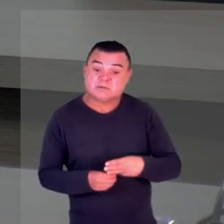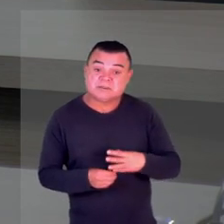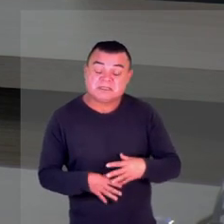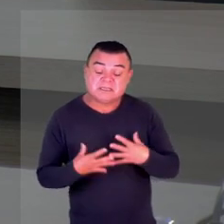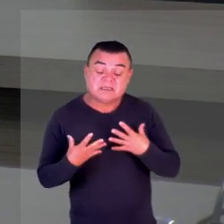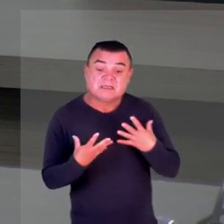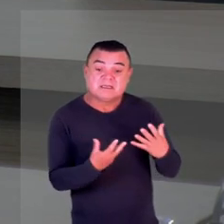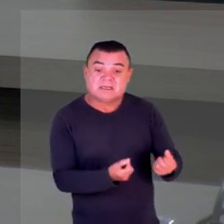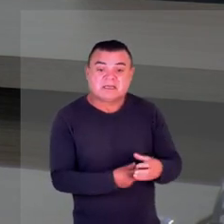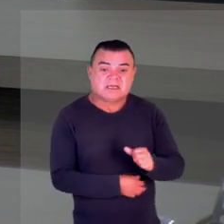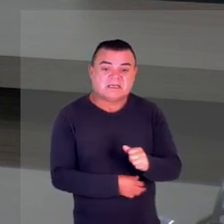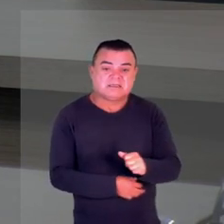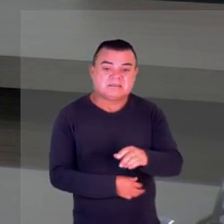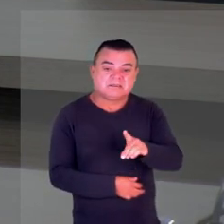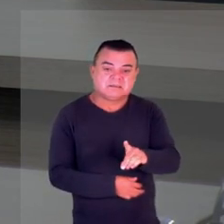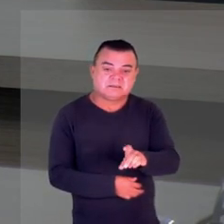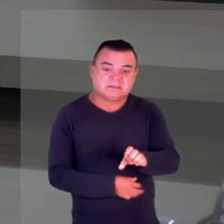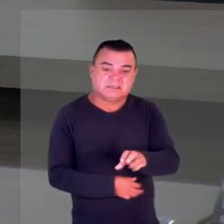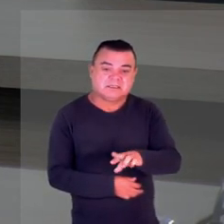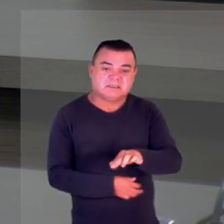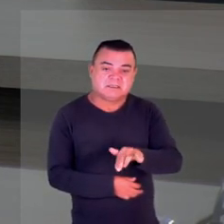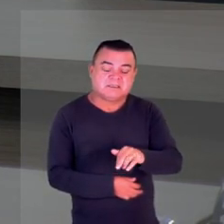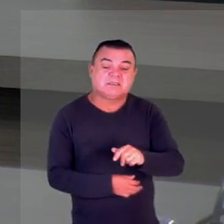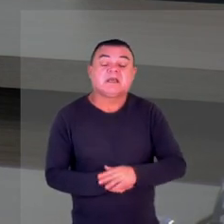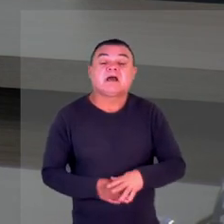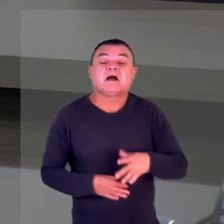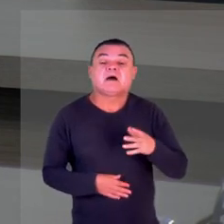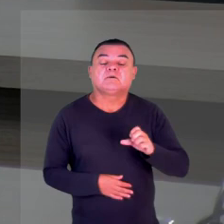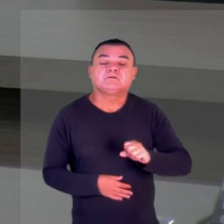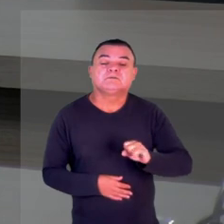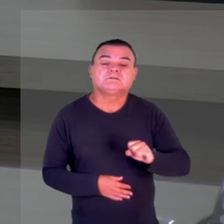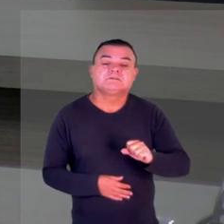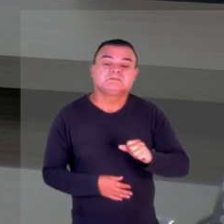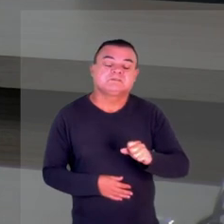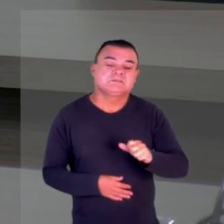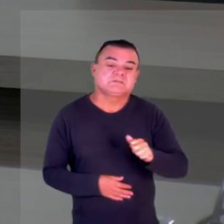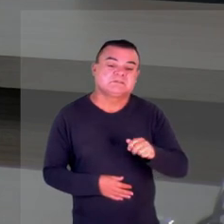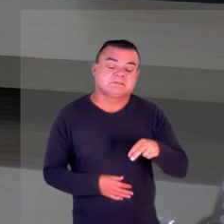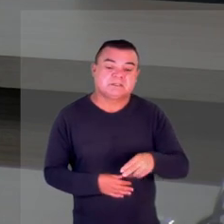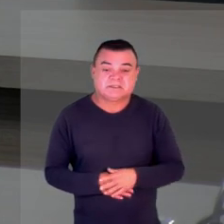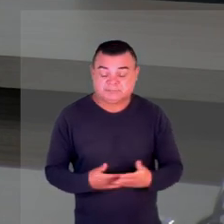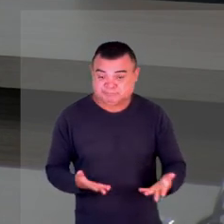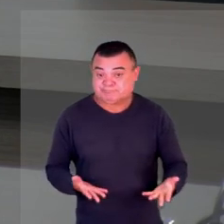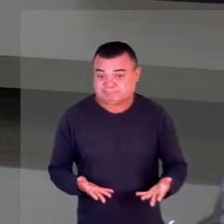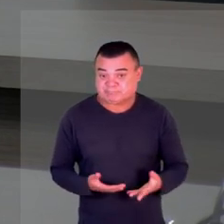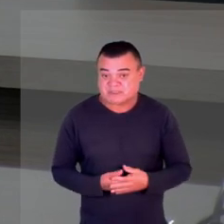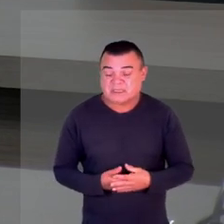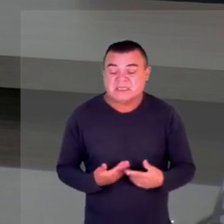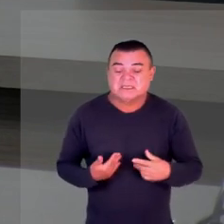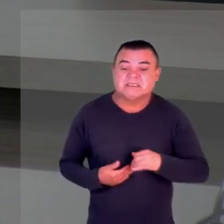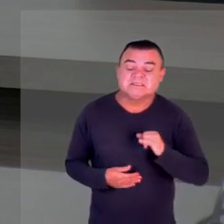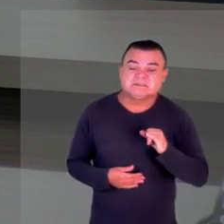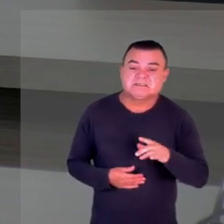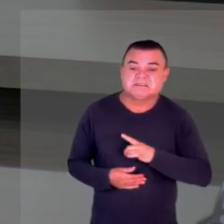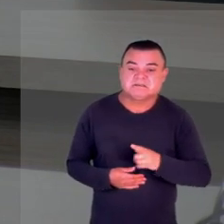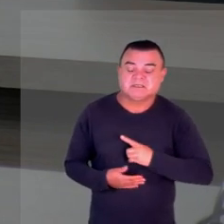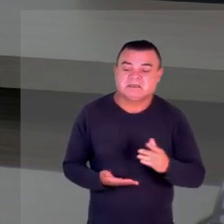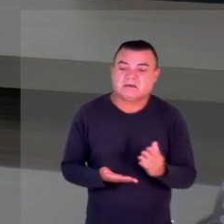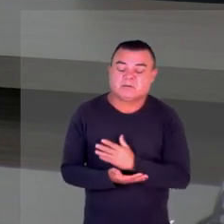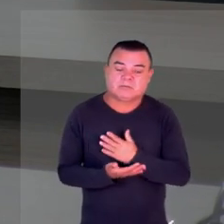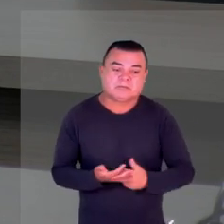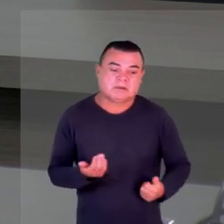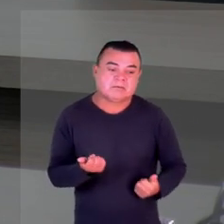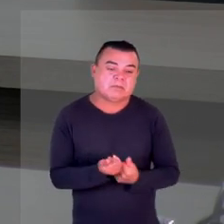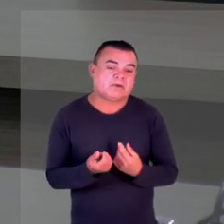assim um um aporte financeiro né da União para os municípios que aderem ao cisão como é que funciona isso é só